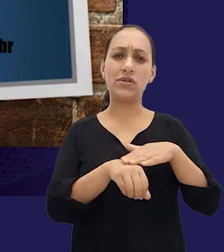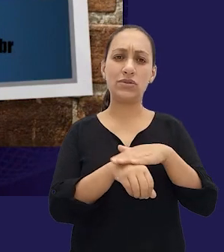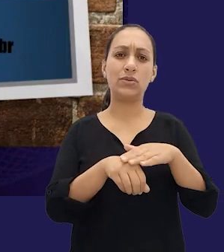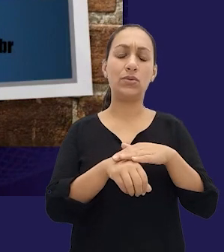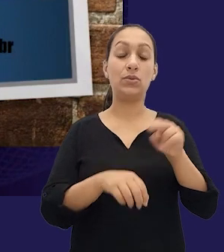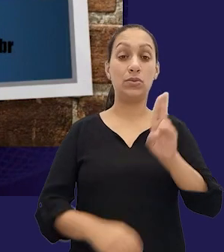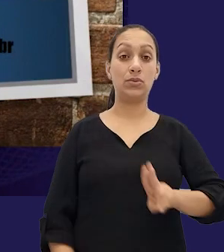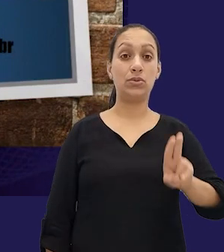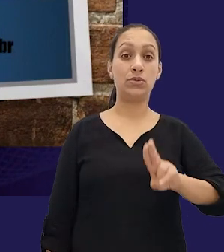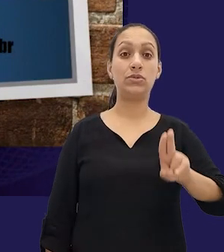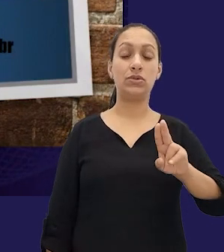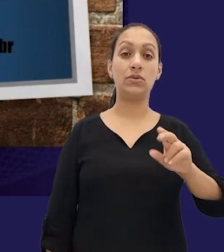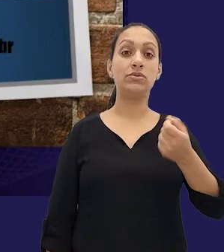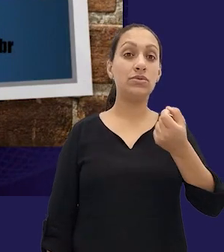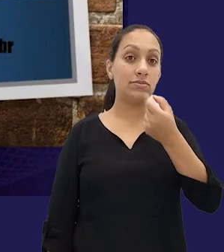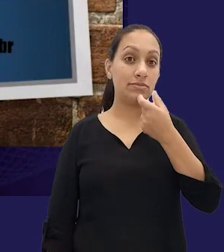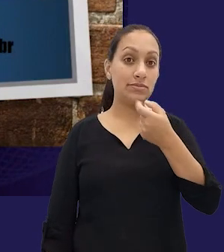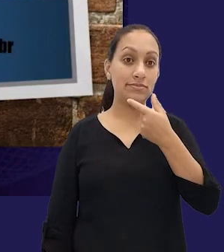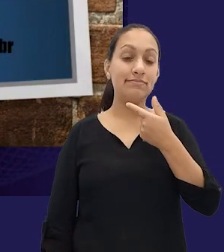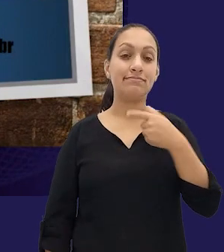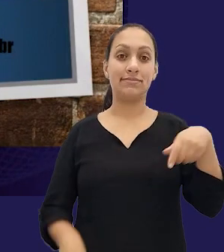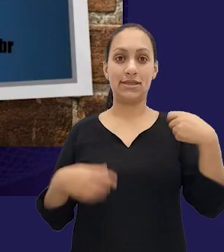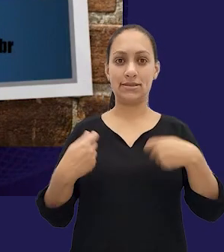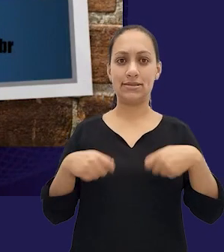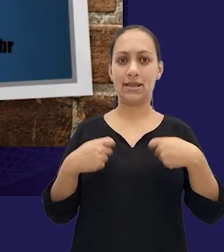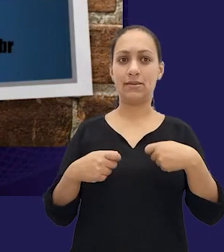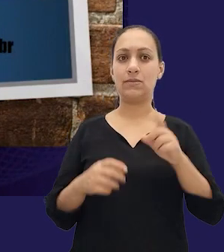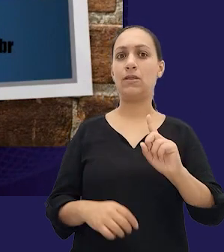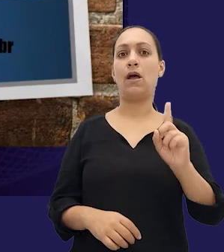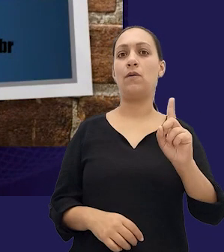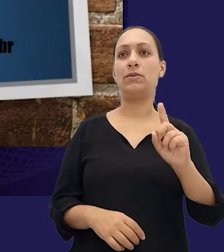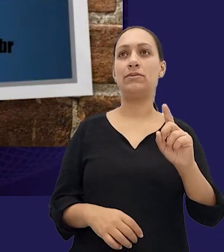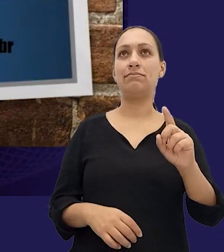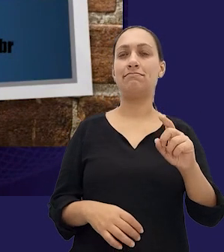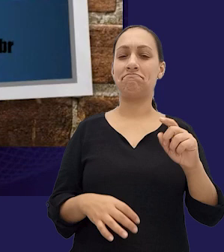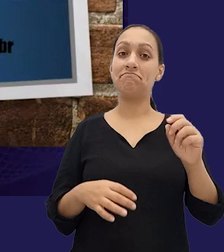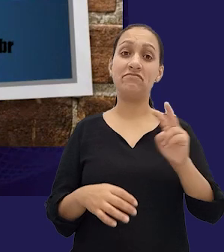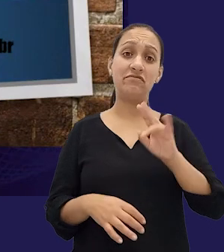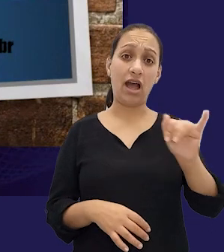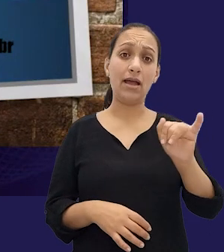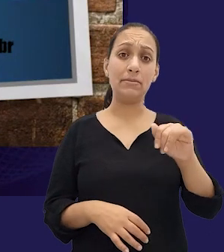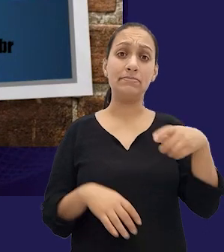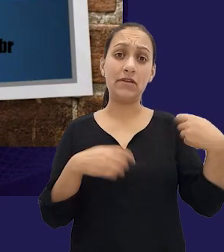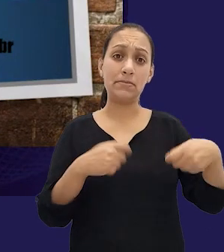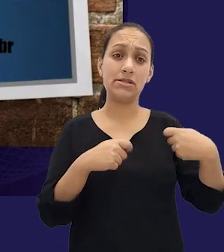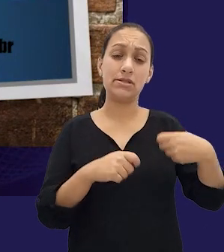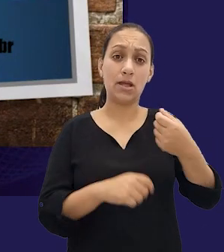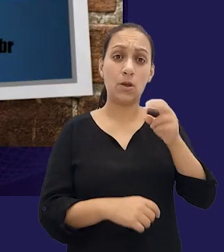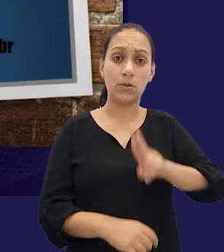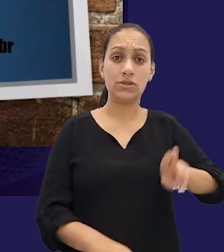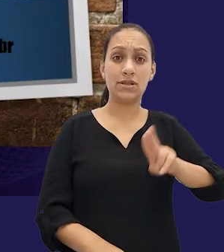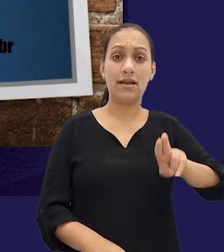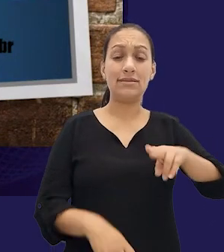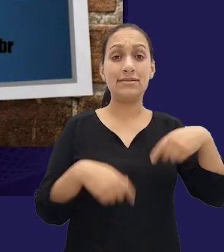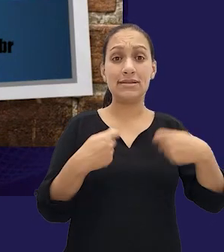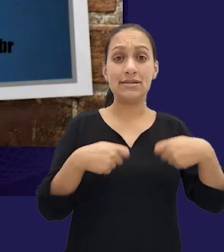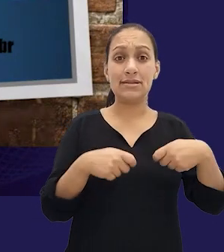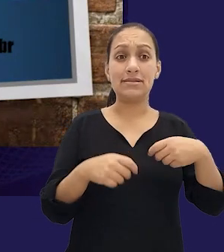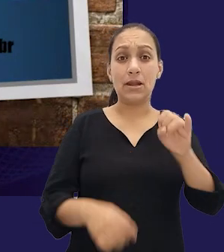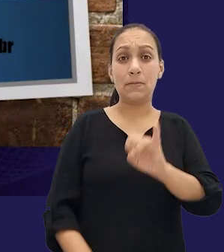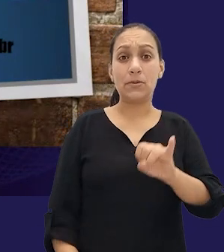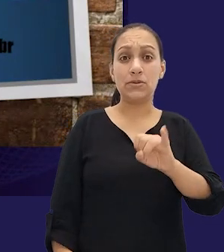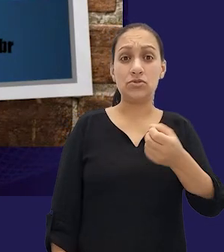ser necessário, eu não vou discutir, não tem que usar. Claro que vai ter situações em que sim, vai ser muito necessário e